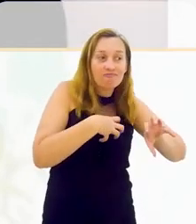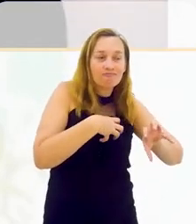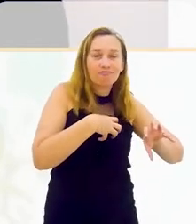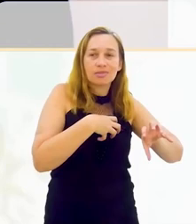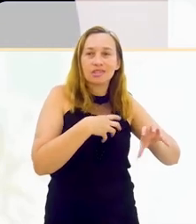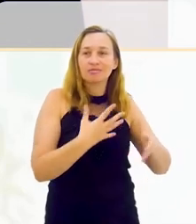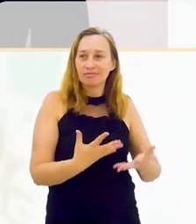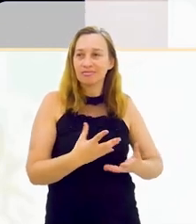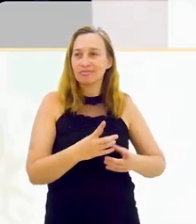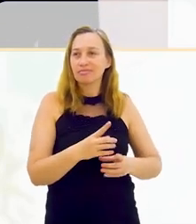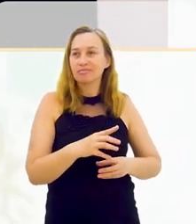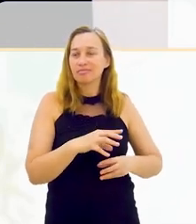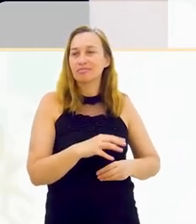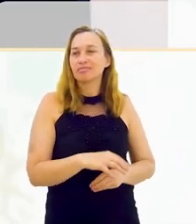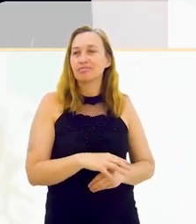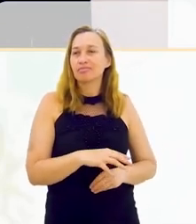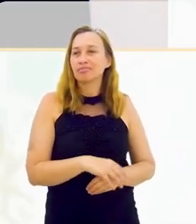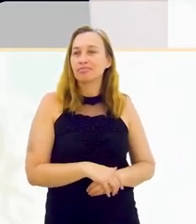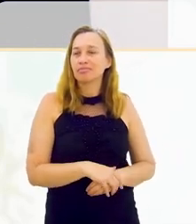Por isso que. Por isso...